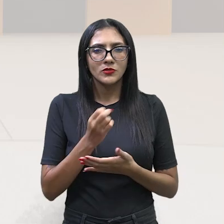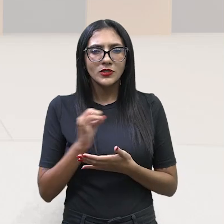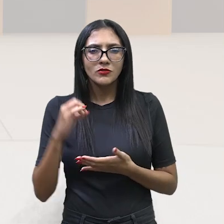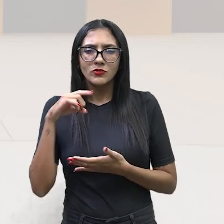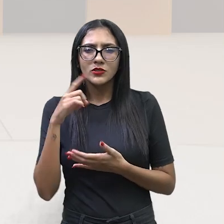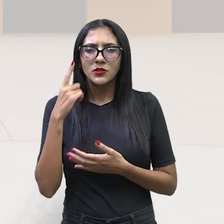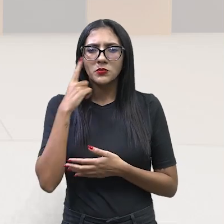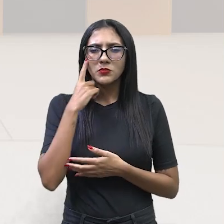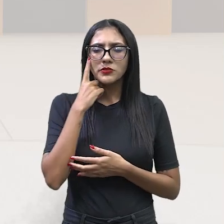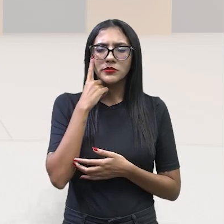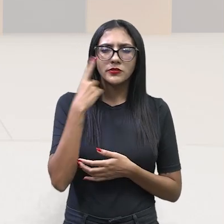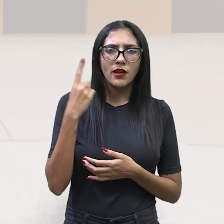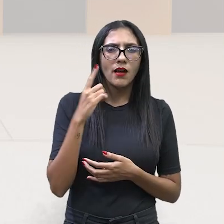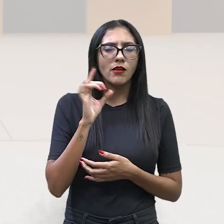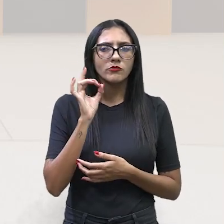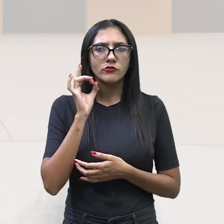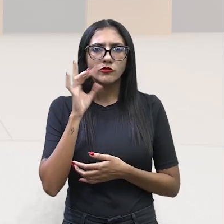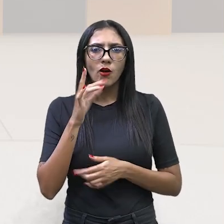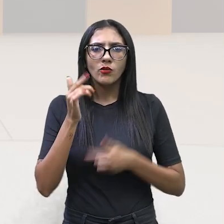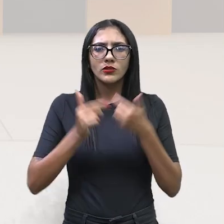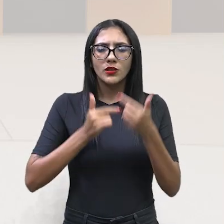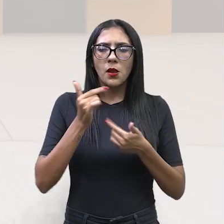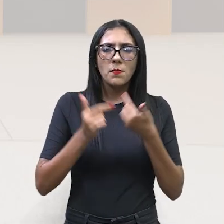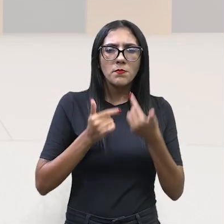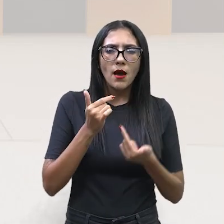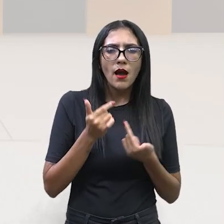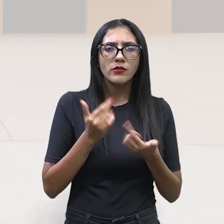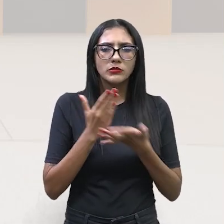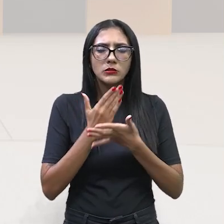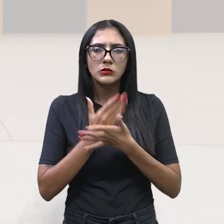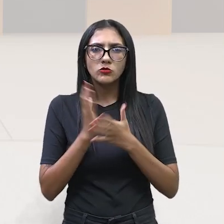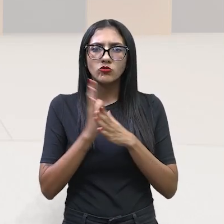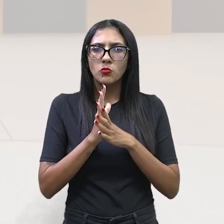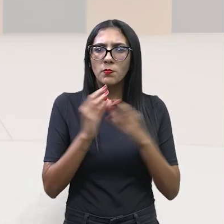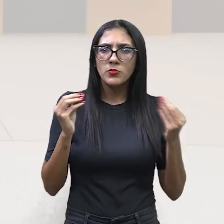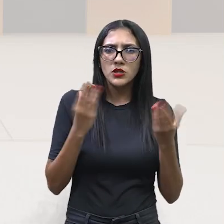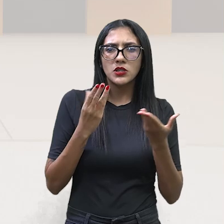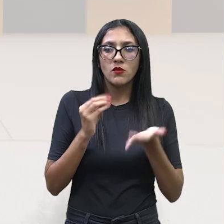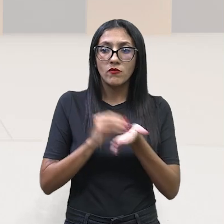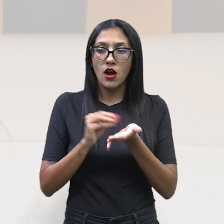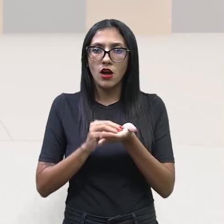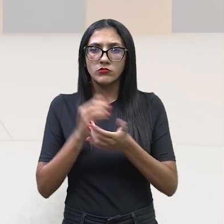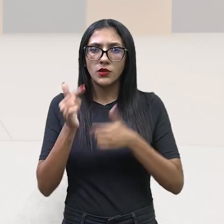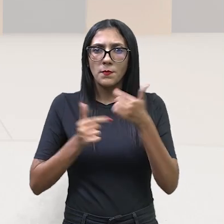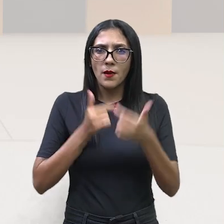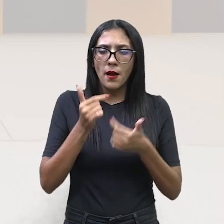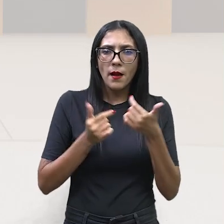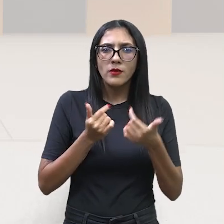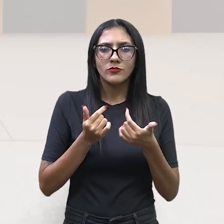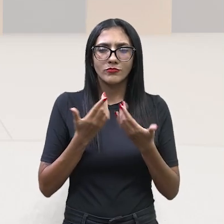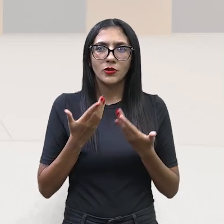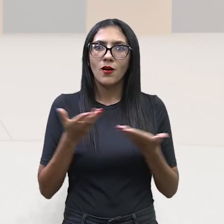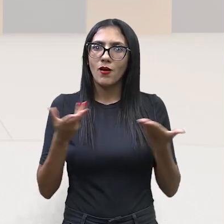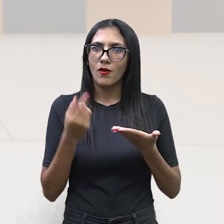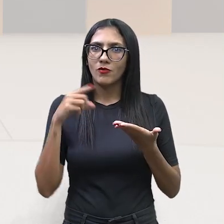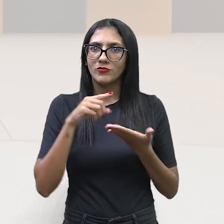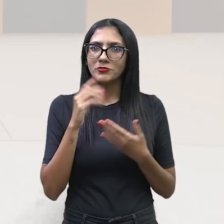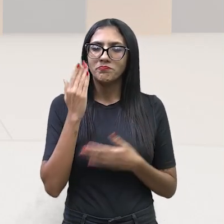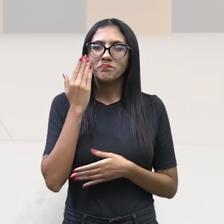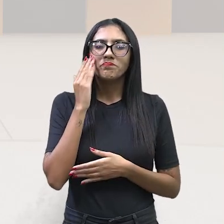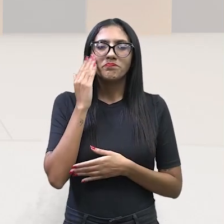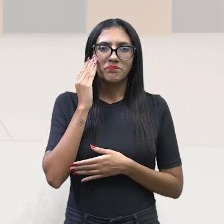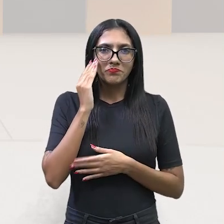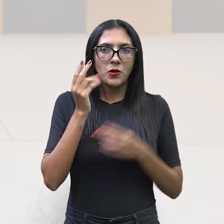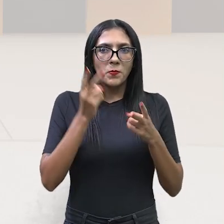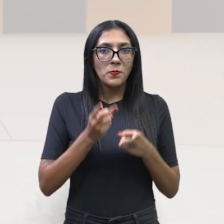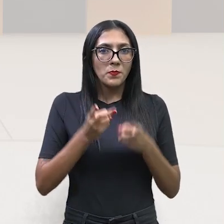aqui, né, só dizer que as ocupações estavam acabando, que não ia ter emprego para ninguém, né, se surpreendeu agora porque nós viemos também